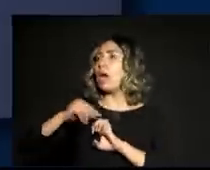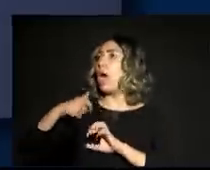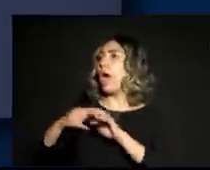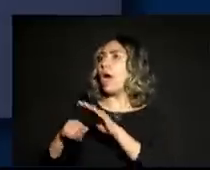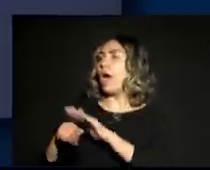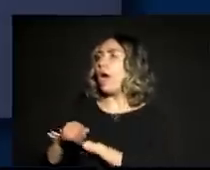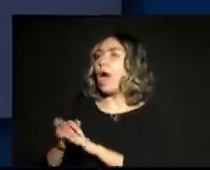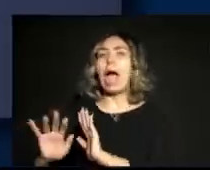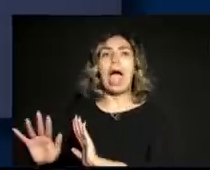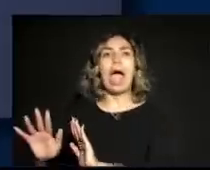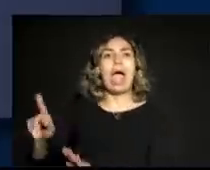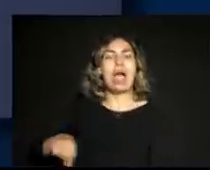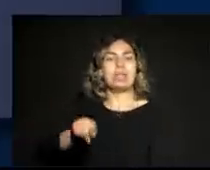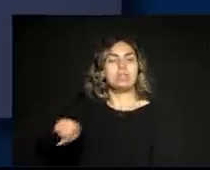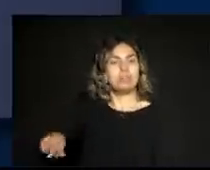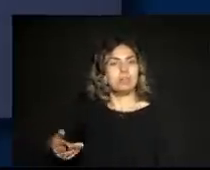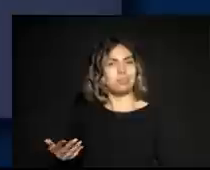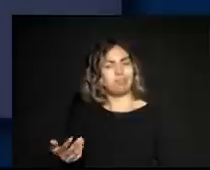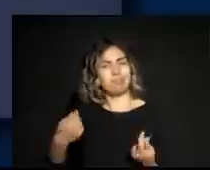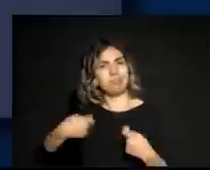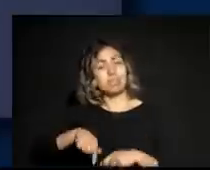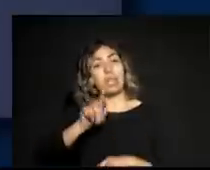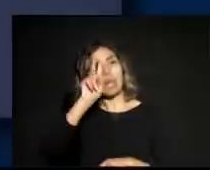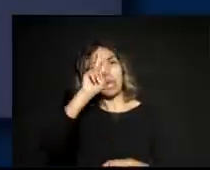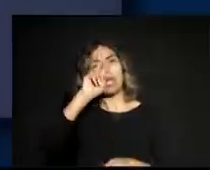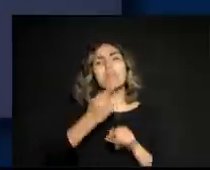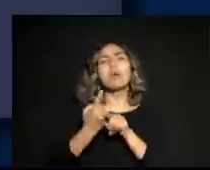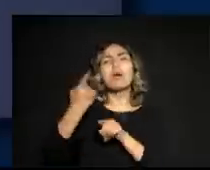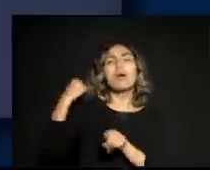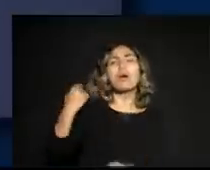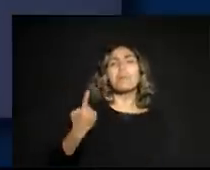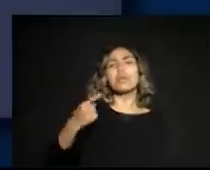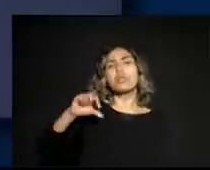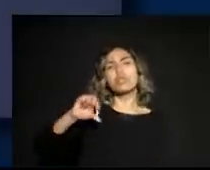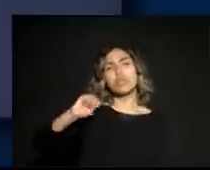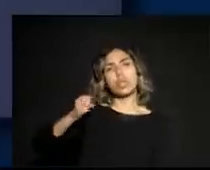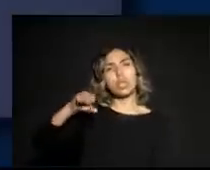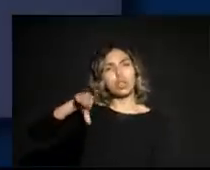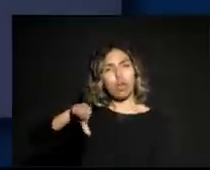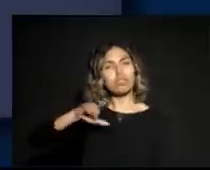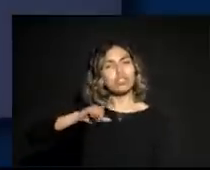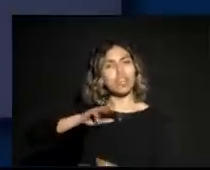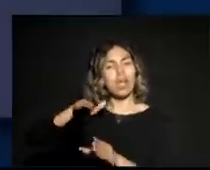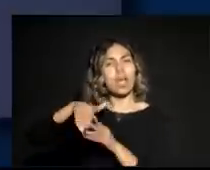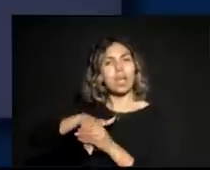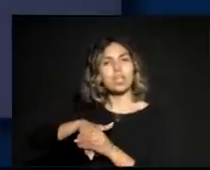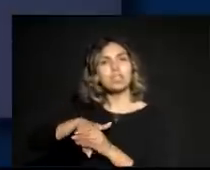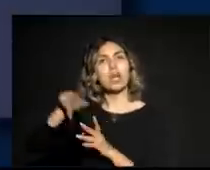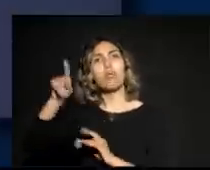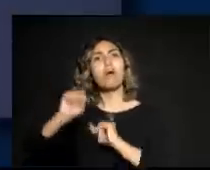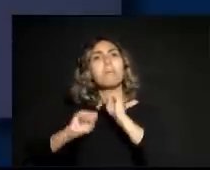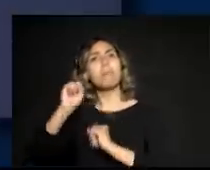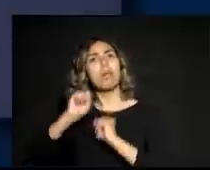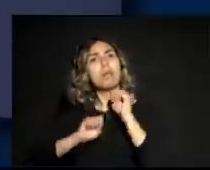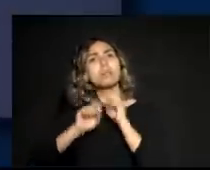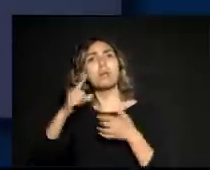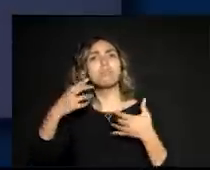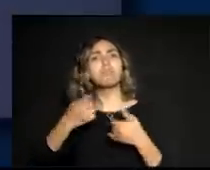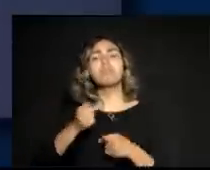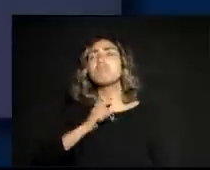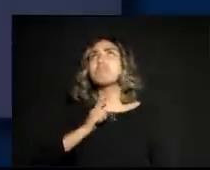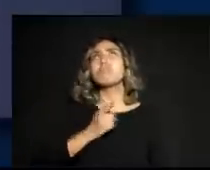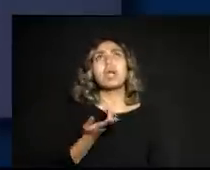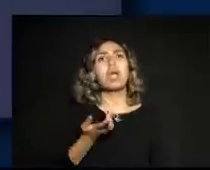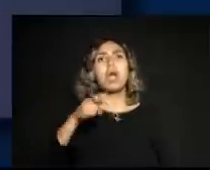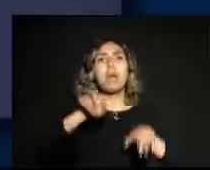plano de investimento lembra eleição 89 que uma liderança importante Empresarial falou Poxa bom ter você quantos